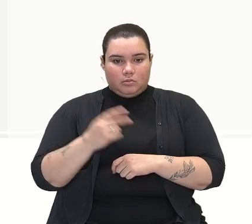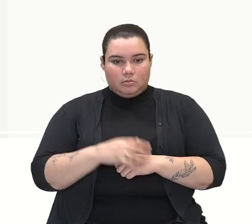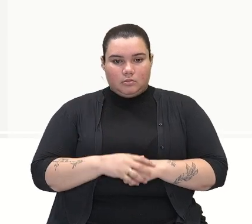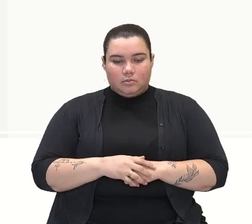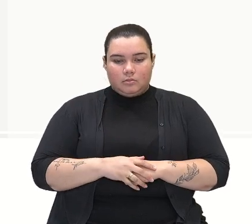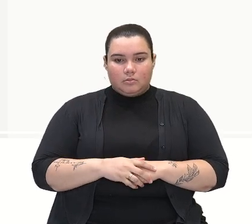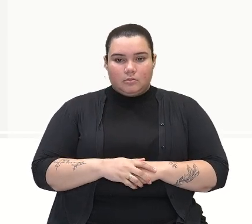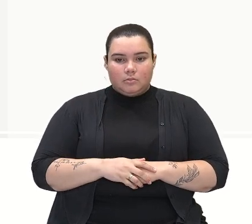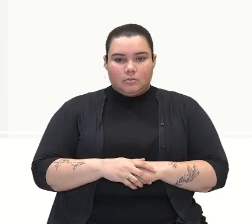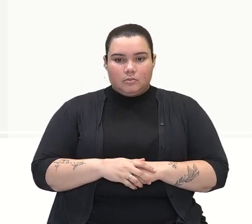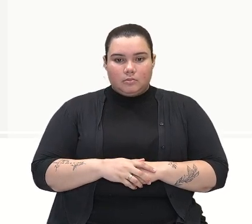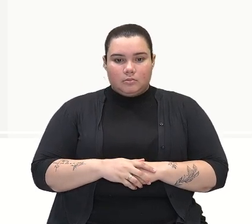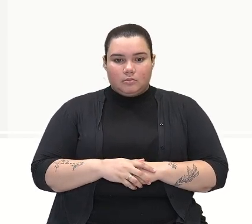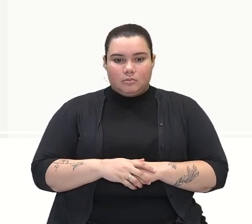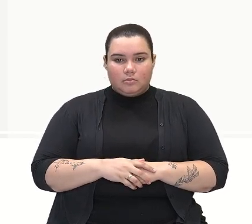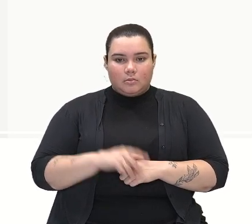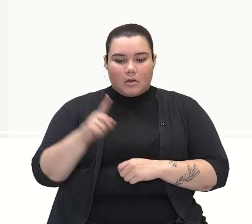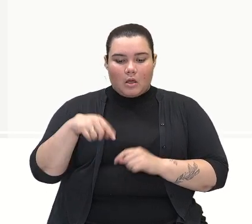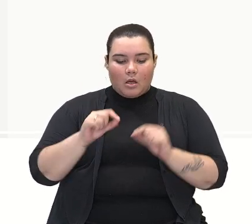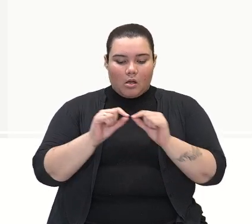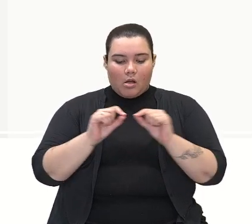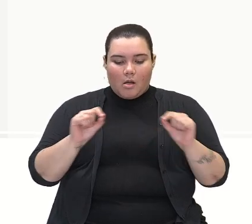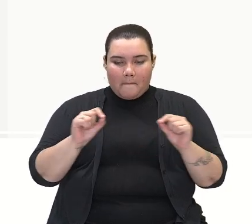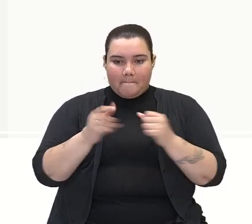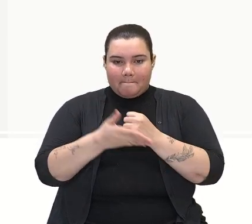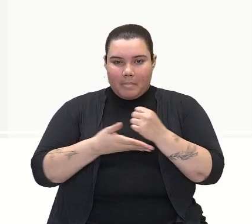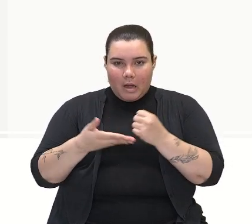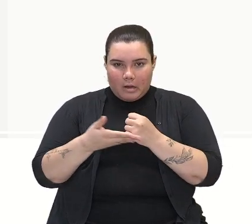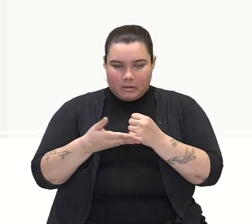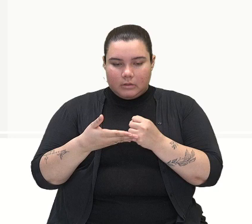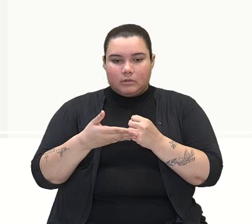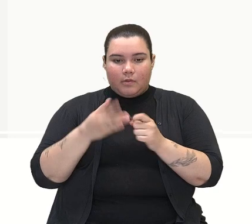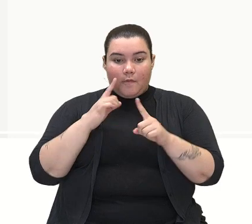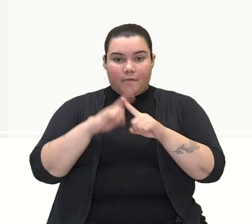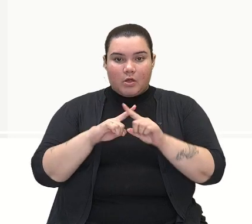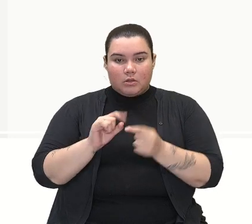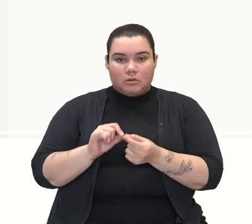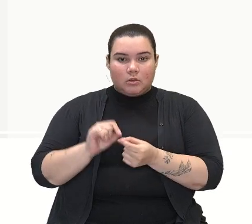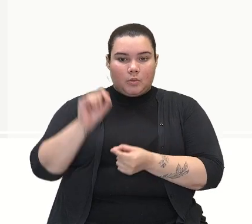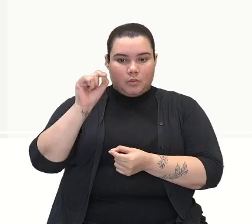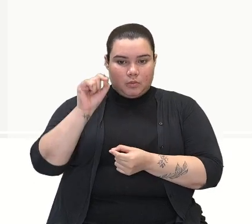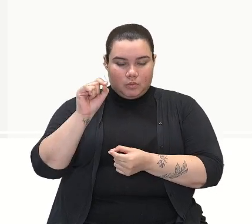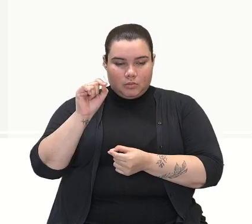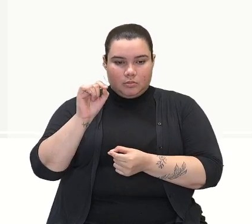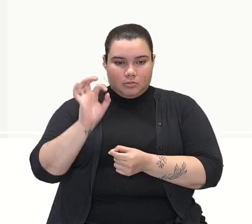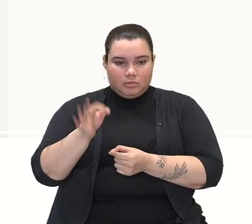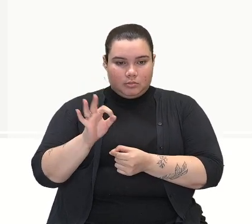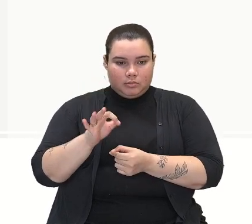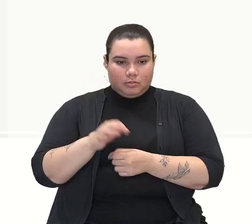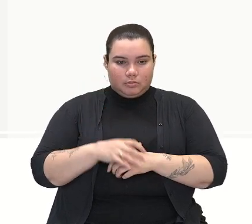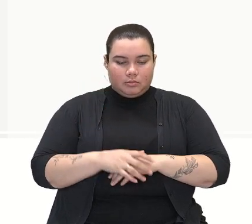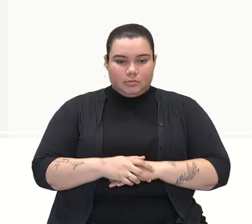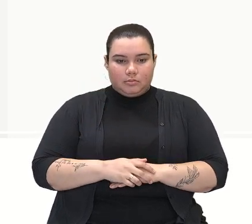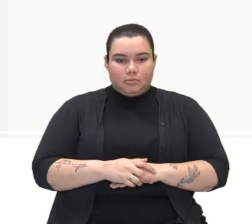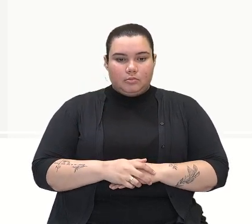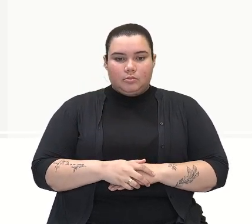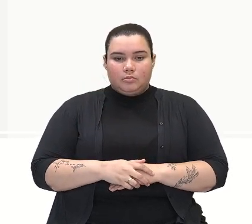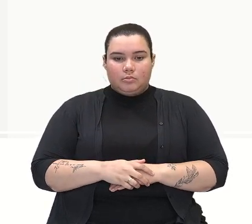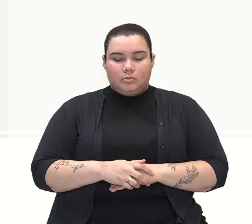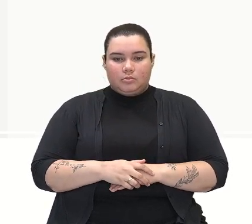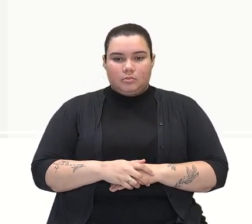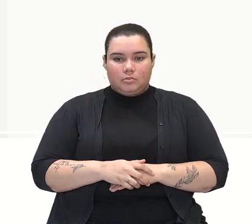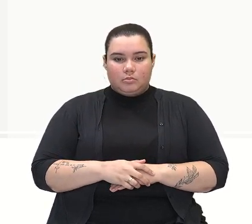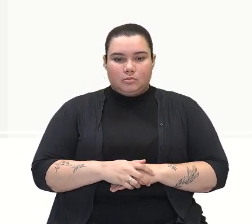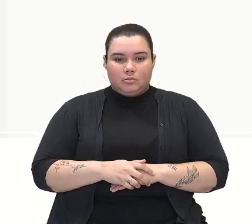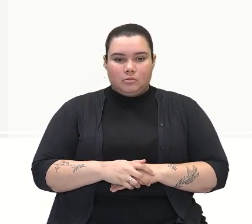tá? É a maneira que a gente calcula, então, o retângulo. Essa região aqui. Pá. Como